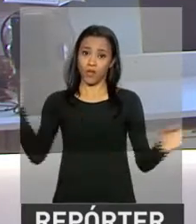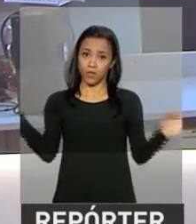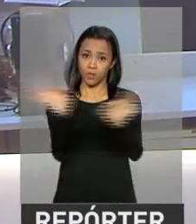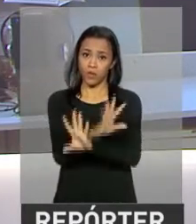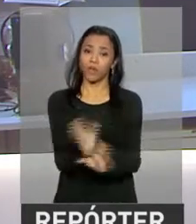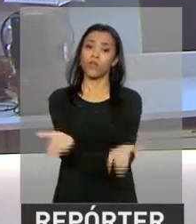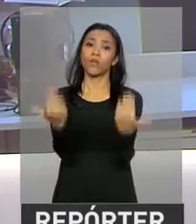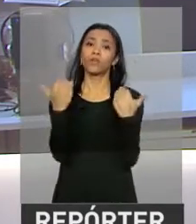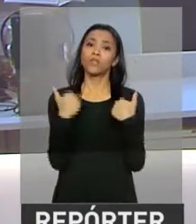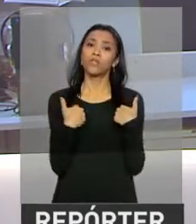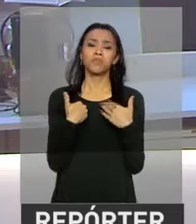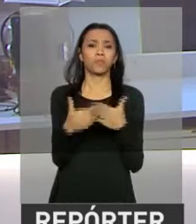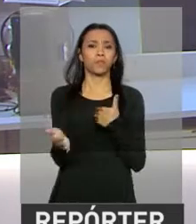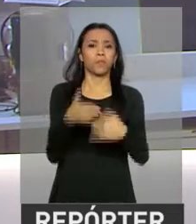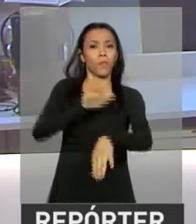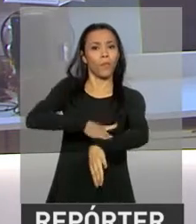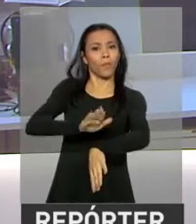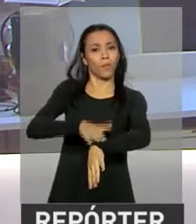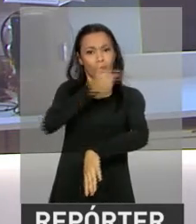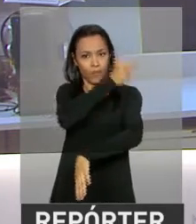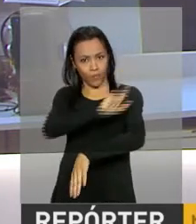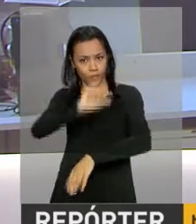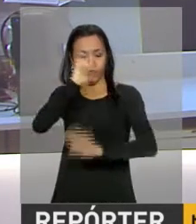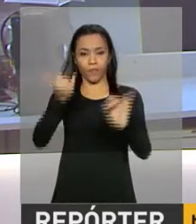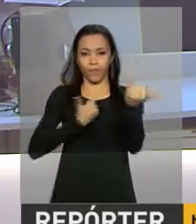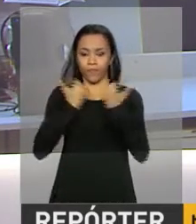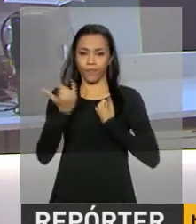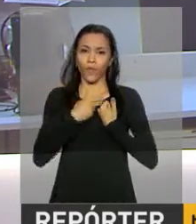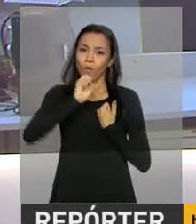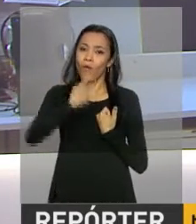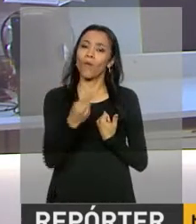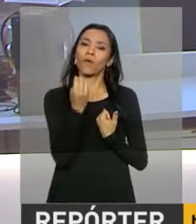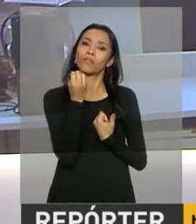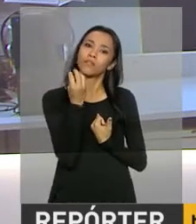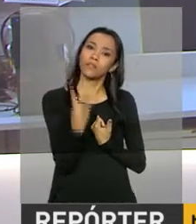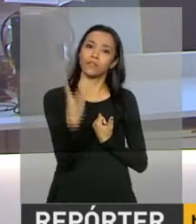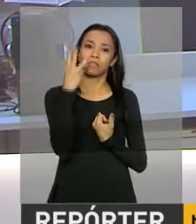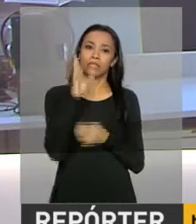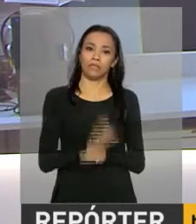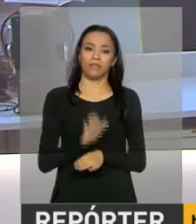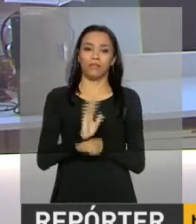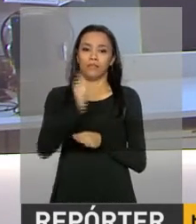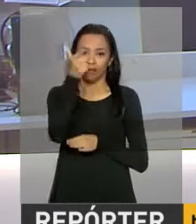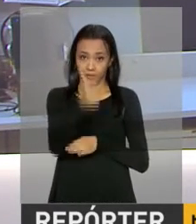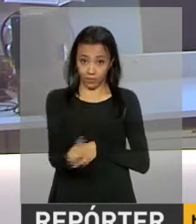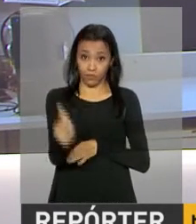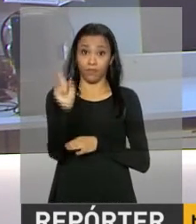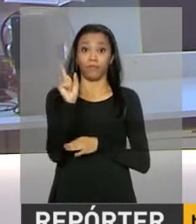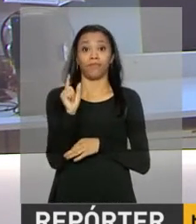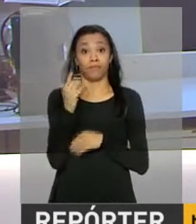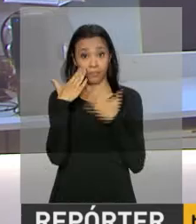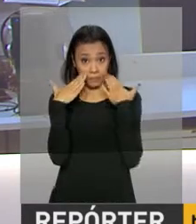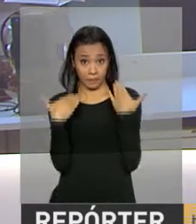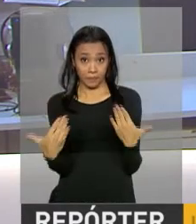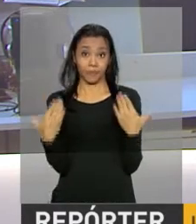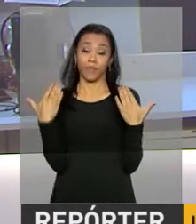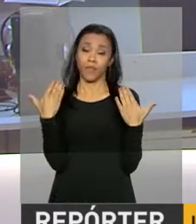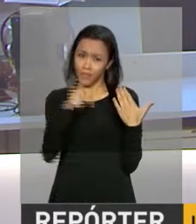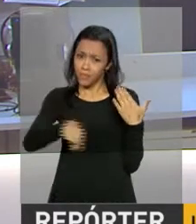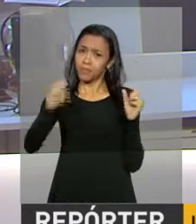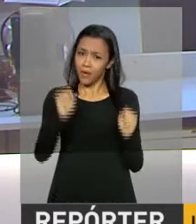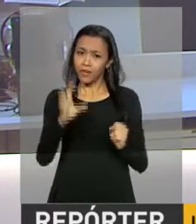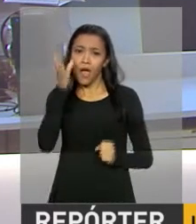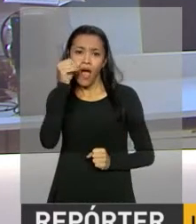por aqui, voltamos a qualquer momento com outras informações ou às 15h na próxima edição do Repórter NBR. Acompanhe também